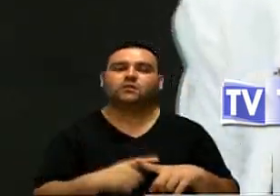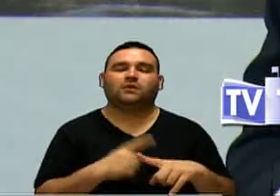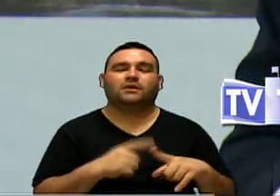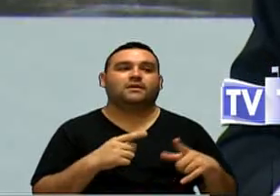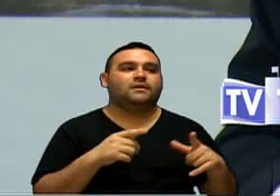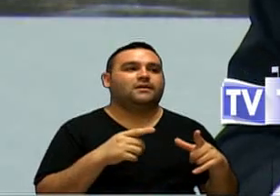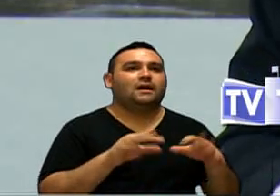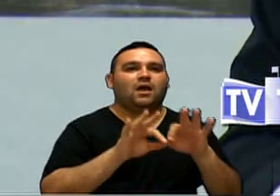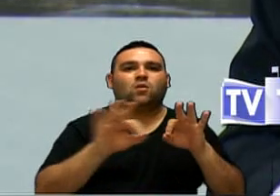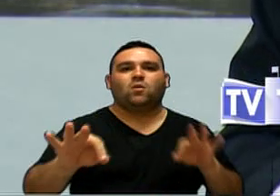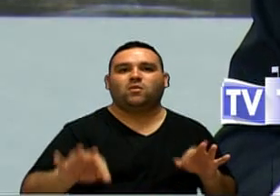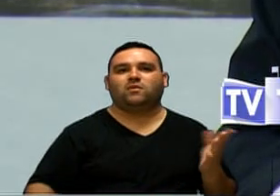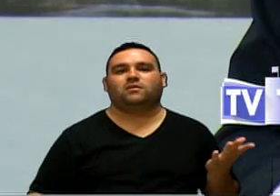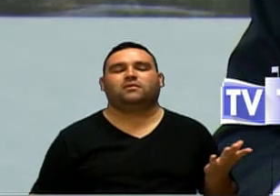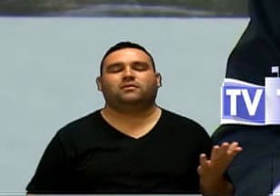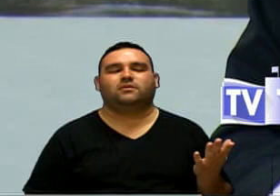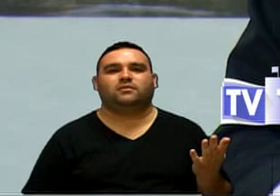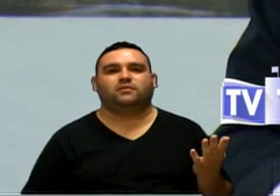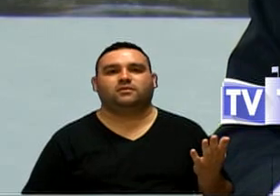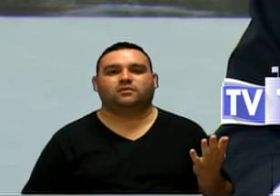plantão, ele é à distância.